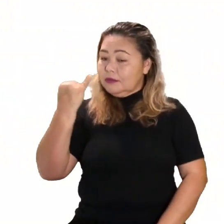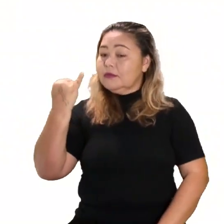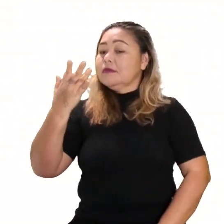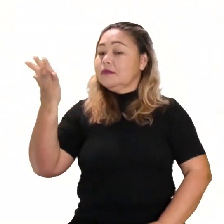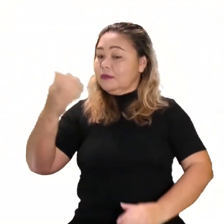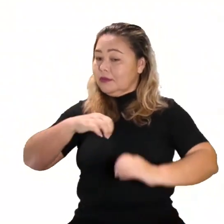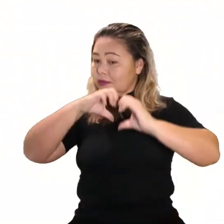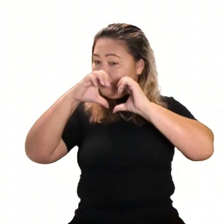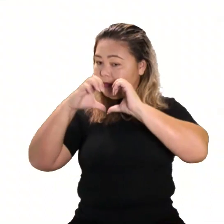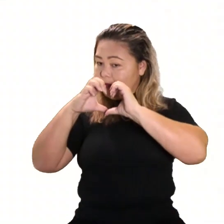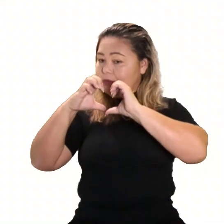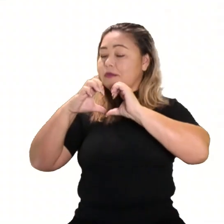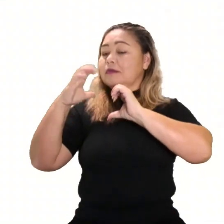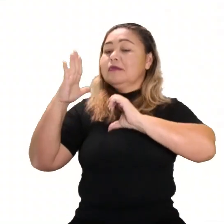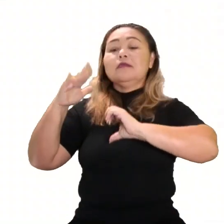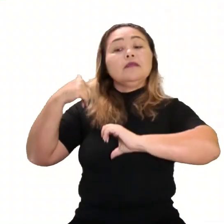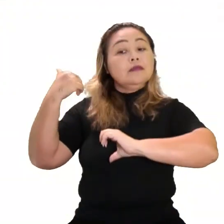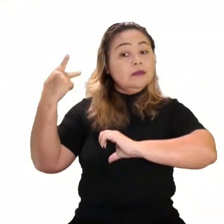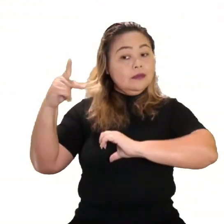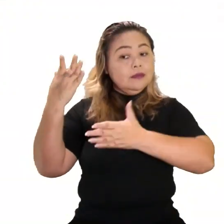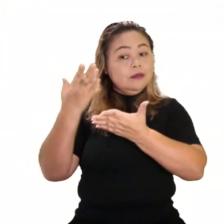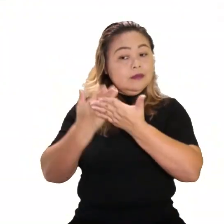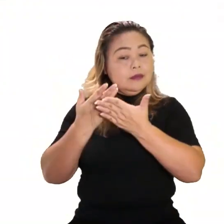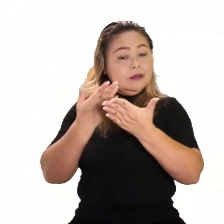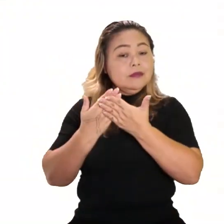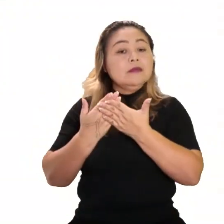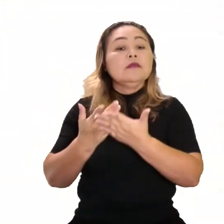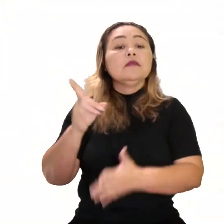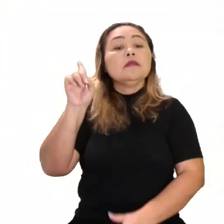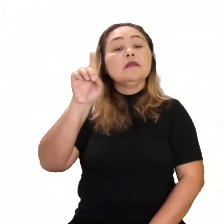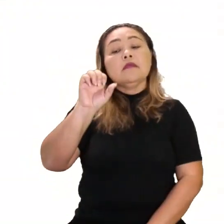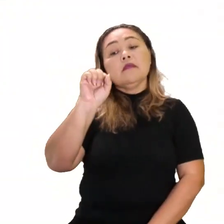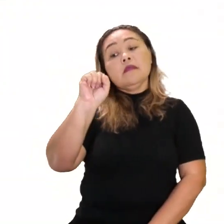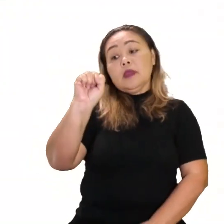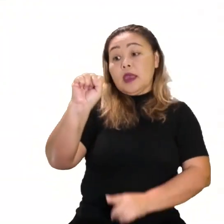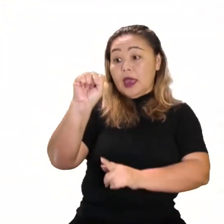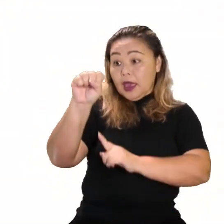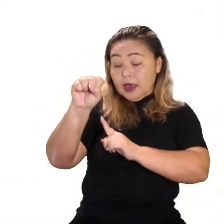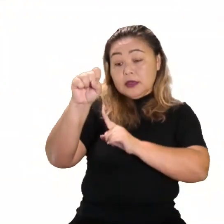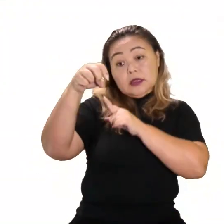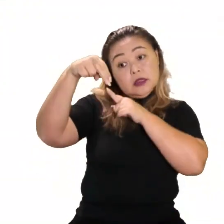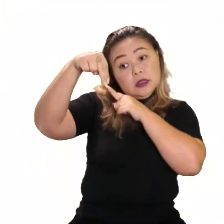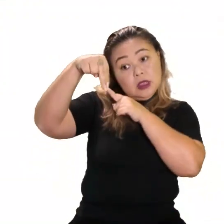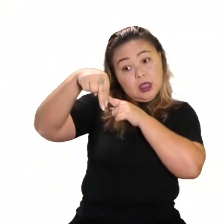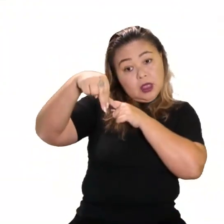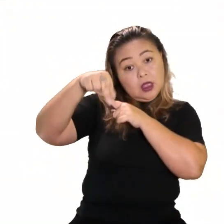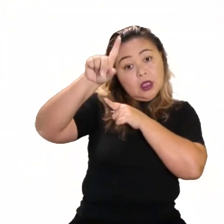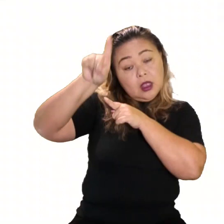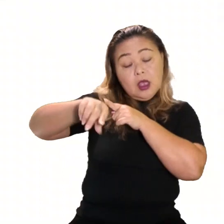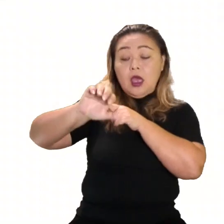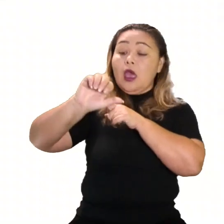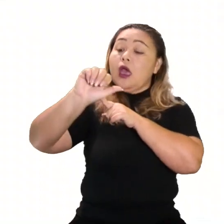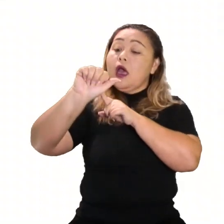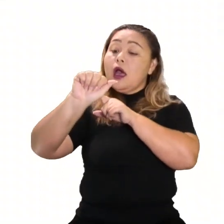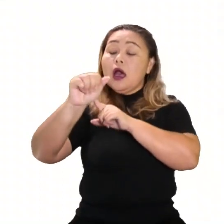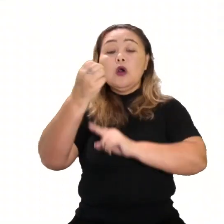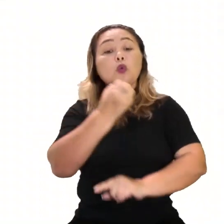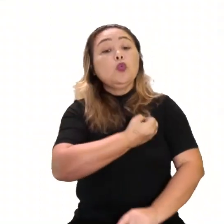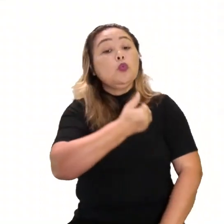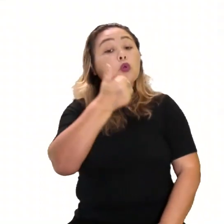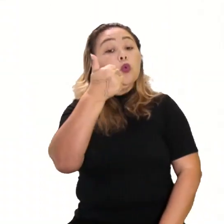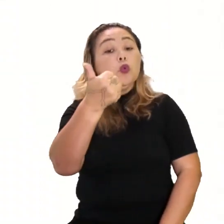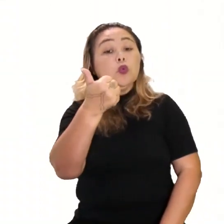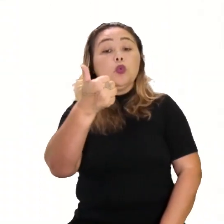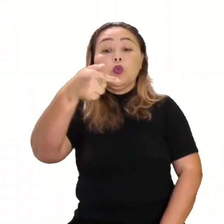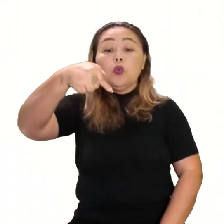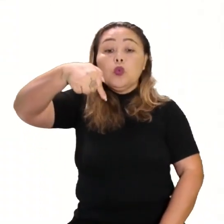é igual ao A1 vezes Q elevado a N menos 1. Esse menos 1 não tá